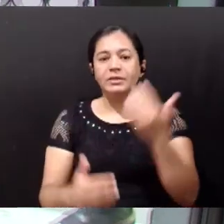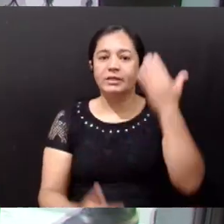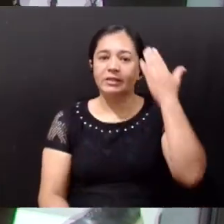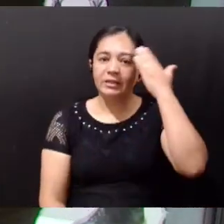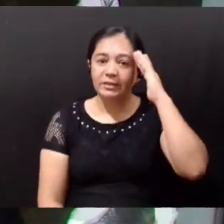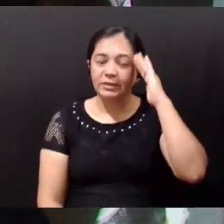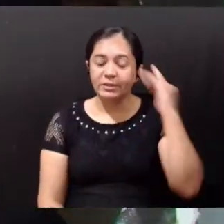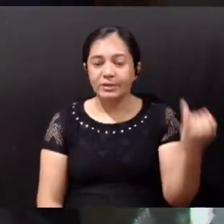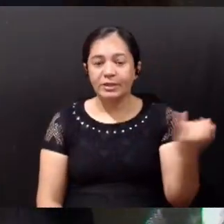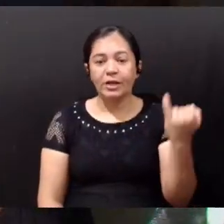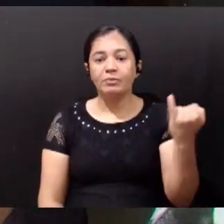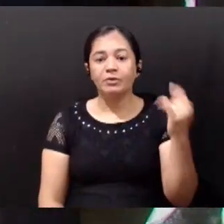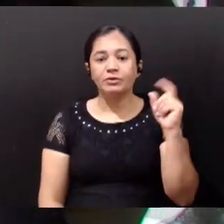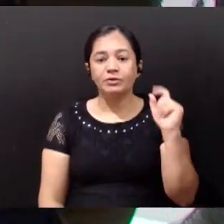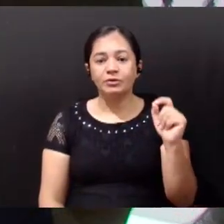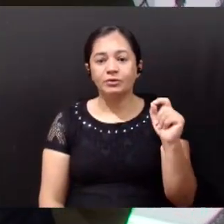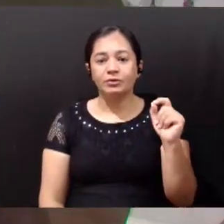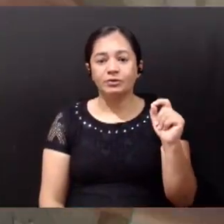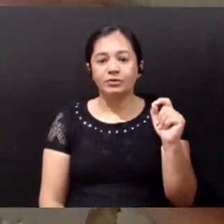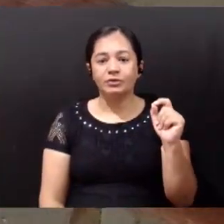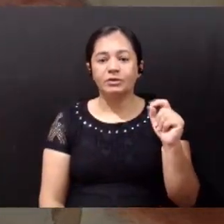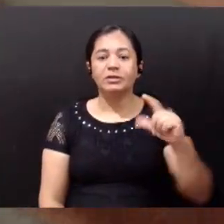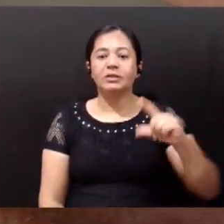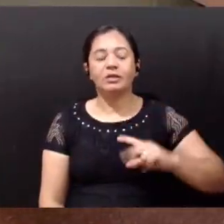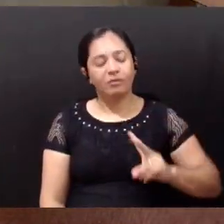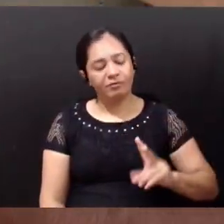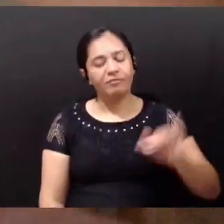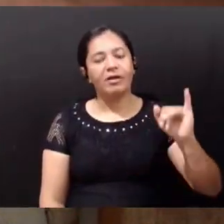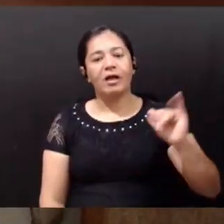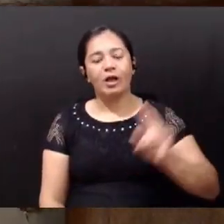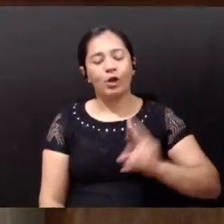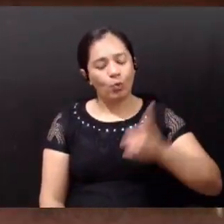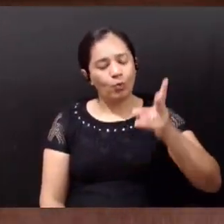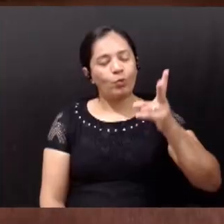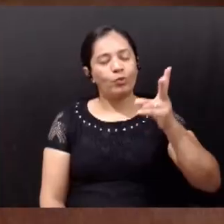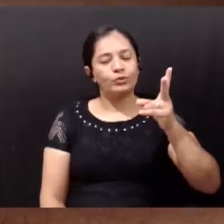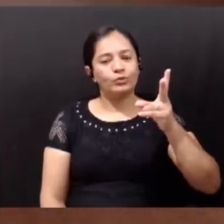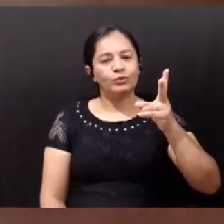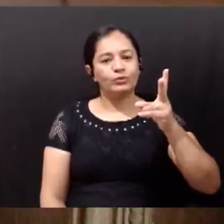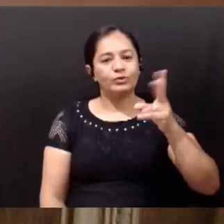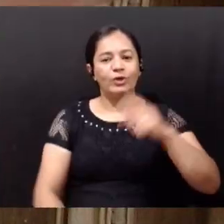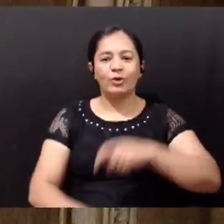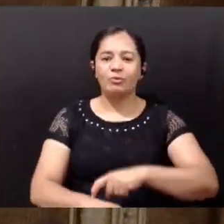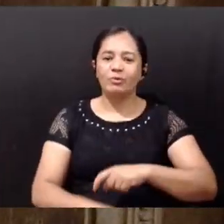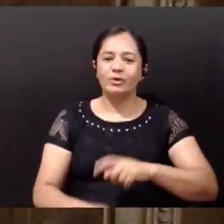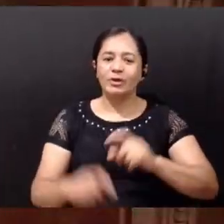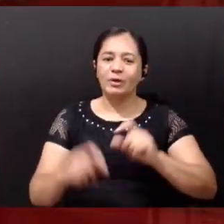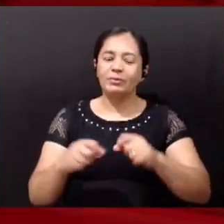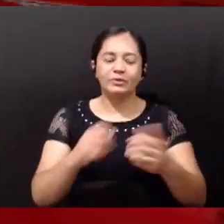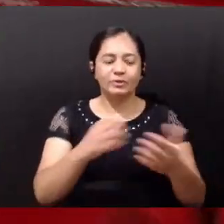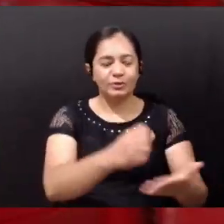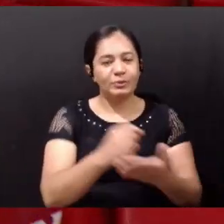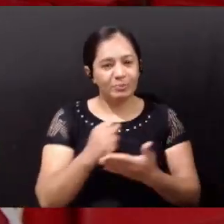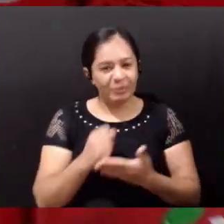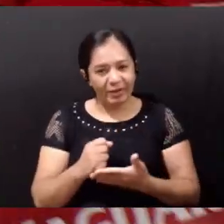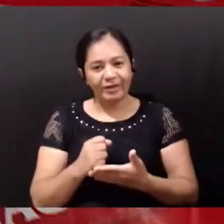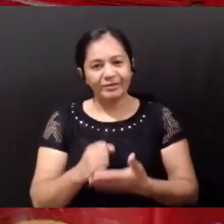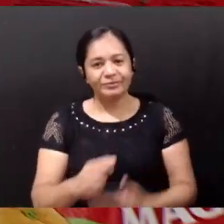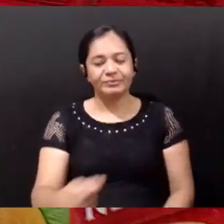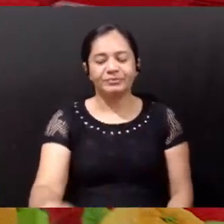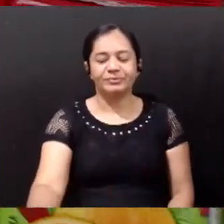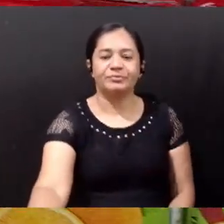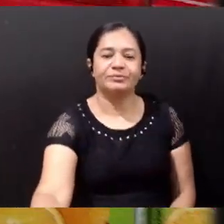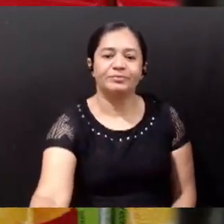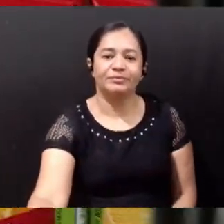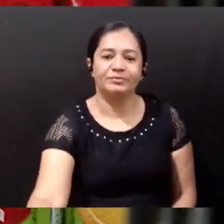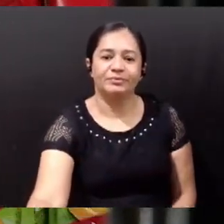que vai existir, né? Iria existir esse momento em que eles iriam pegar. Então hoje é super tranquilo,